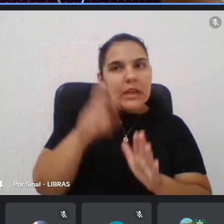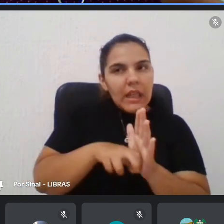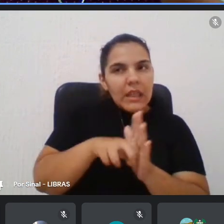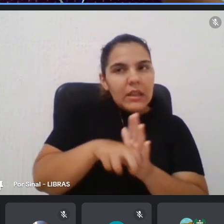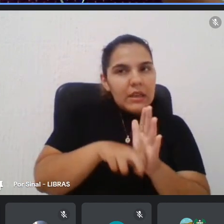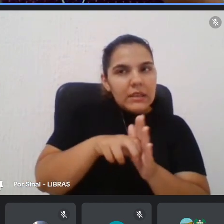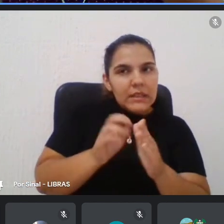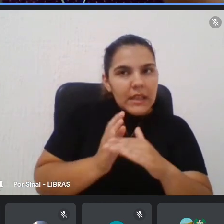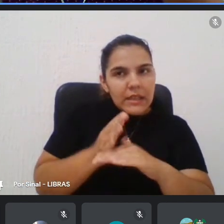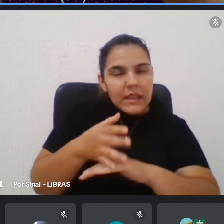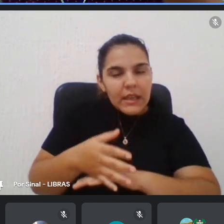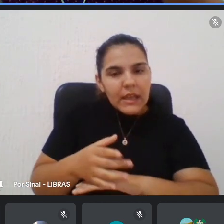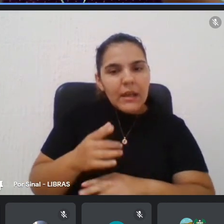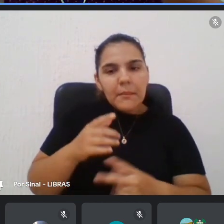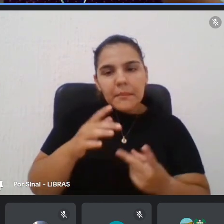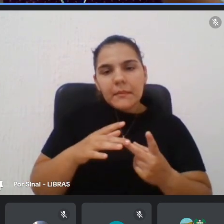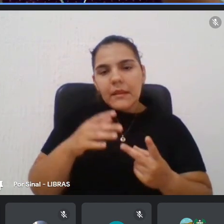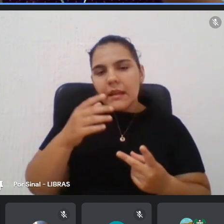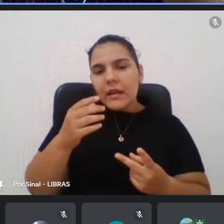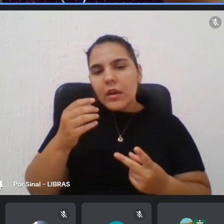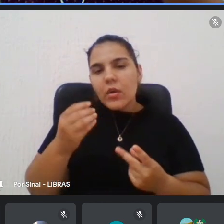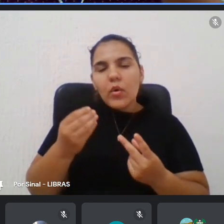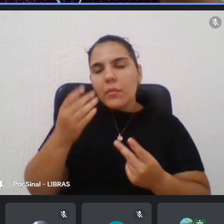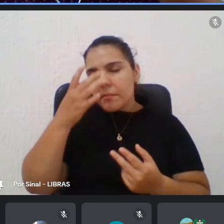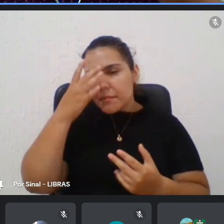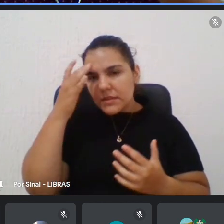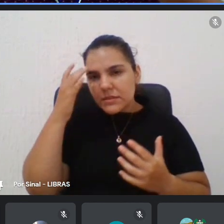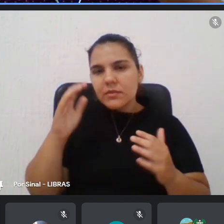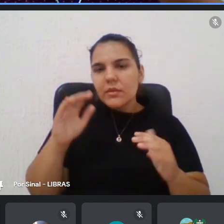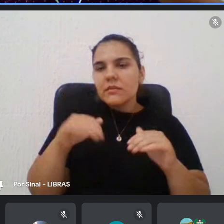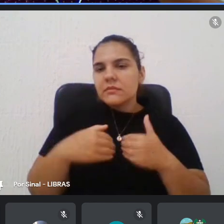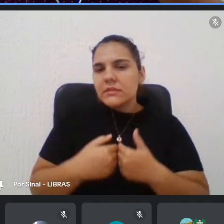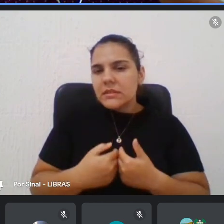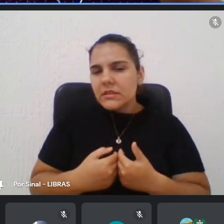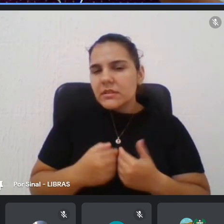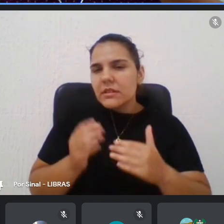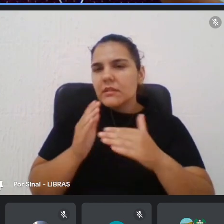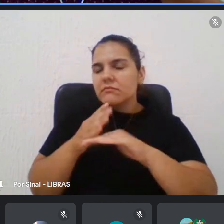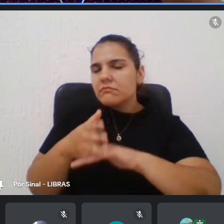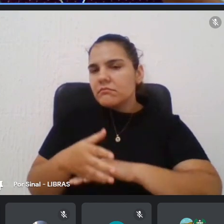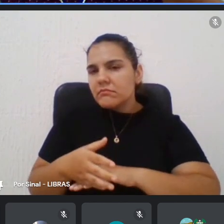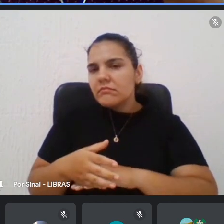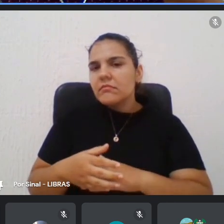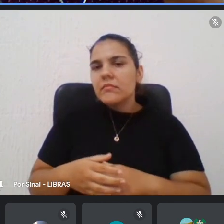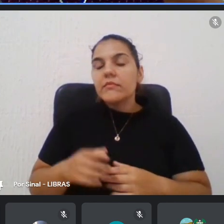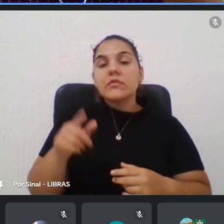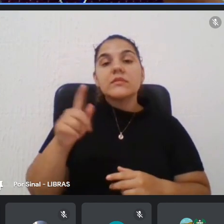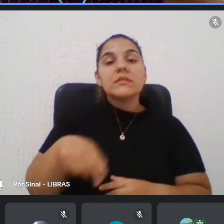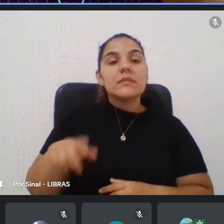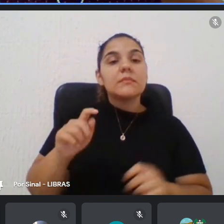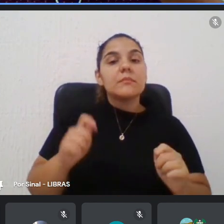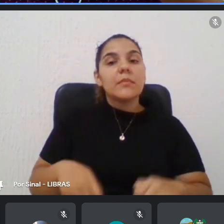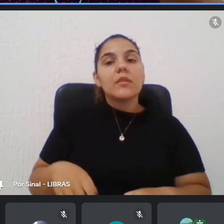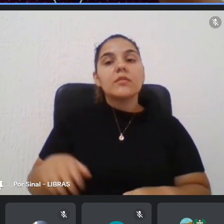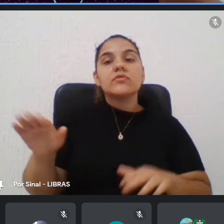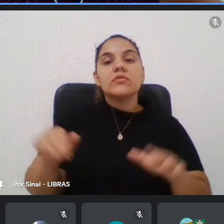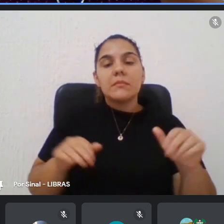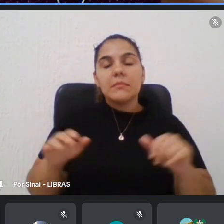chegar, como é que um autista participaria da sua ação, vocês podem contratar profissionais que vão ficar de suporte para as